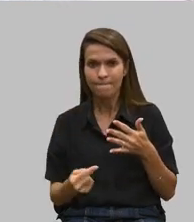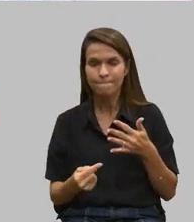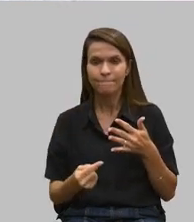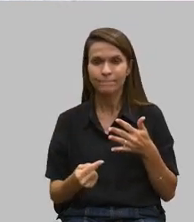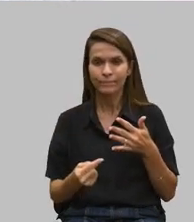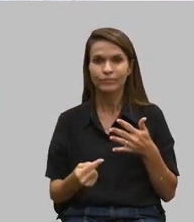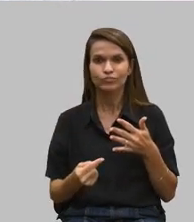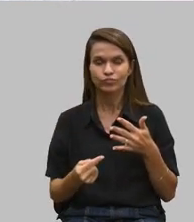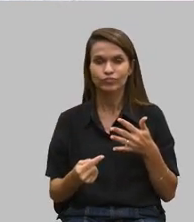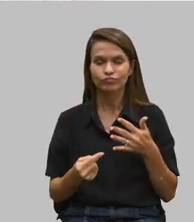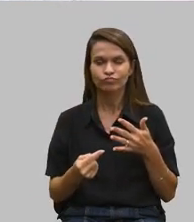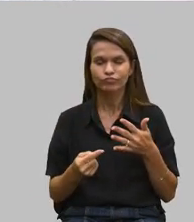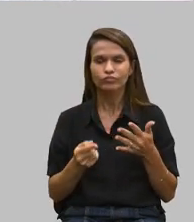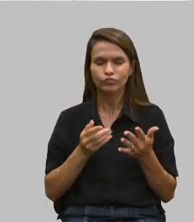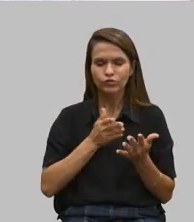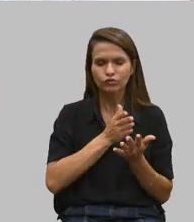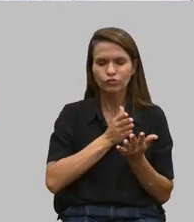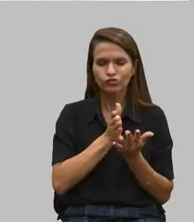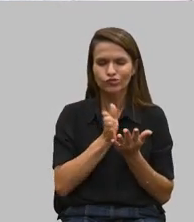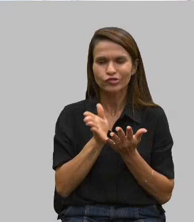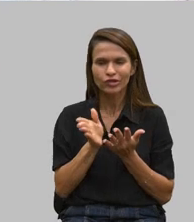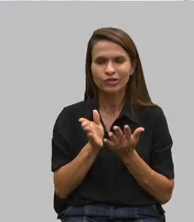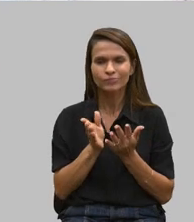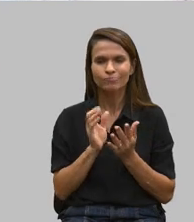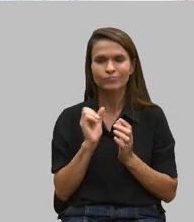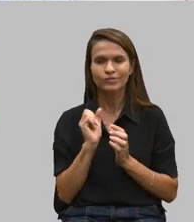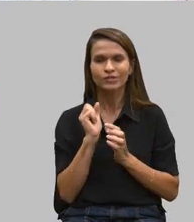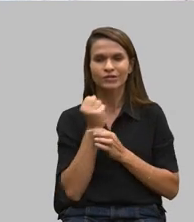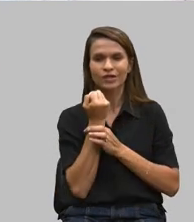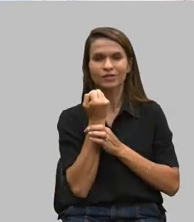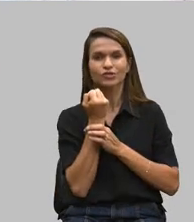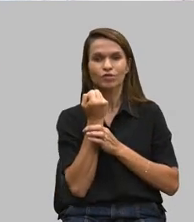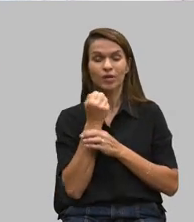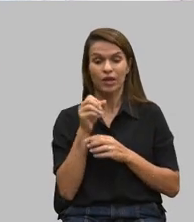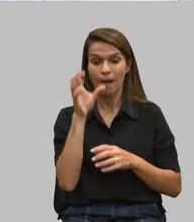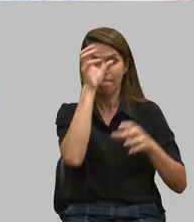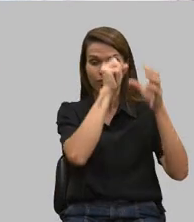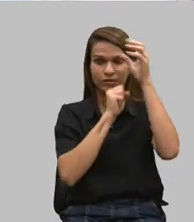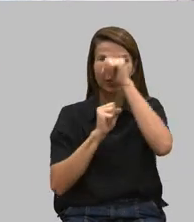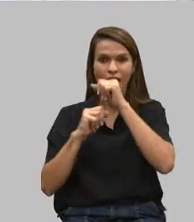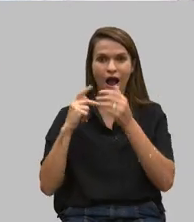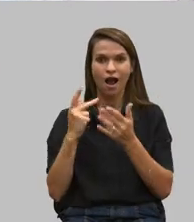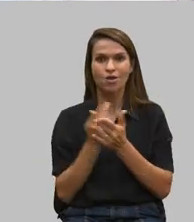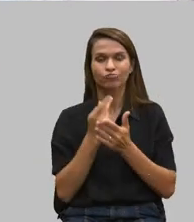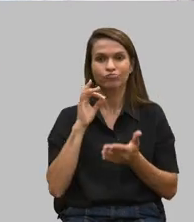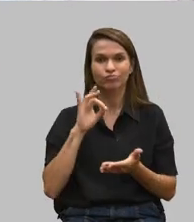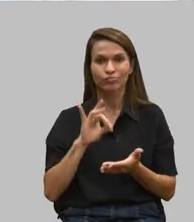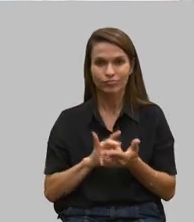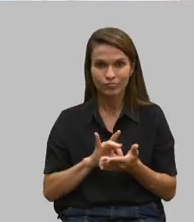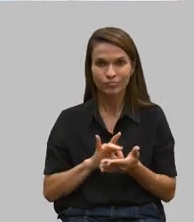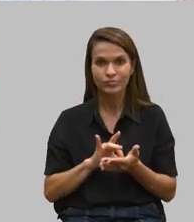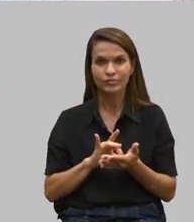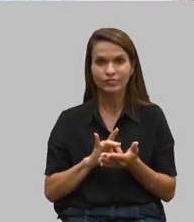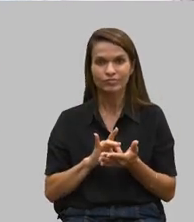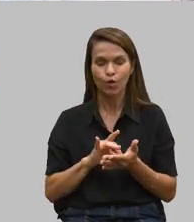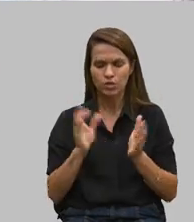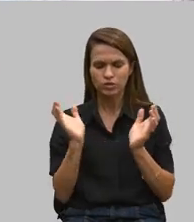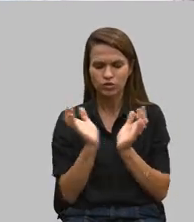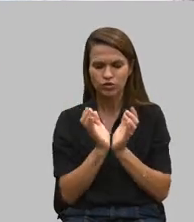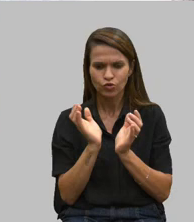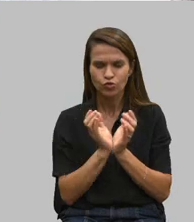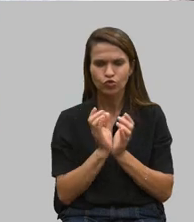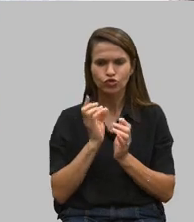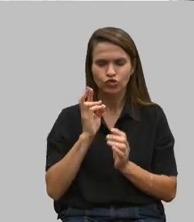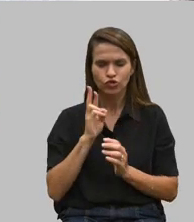canais de estímulos garantidos para que a aprendizagem dele aconteça então conto com toda essa rede com os diretores de